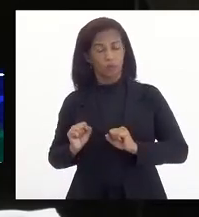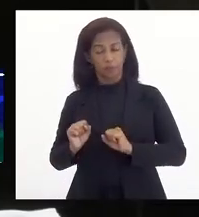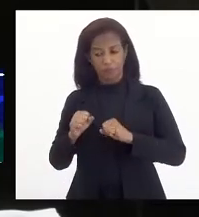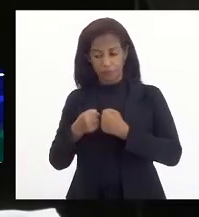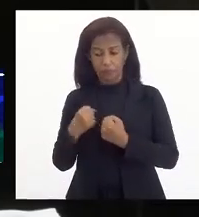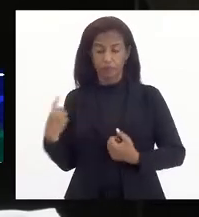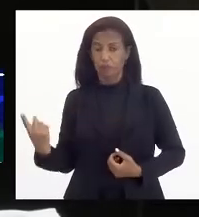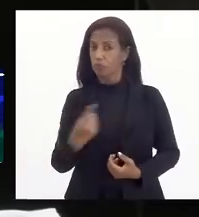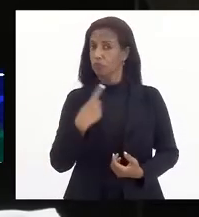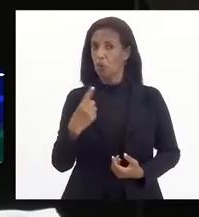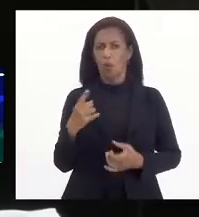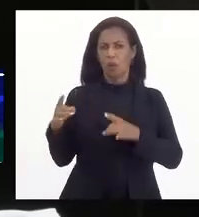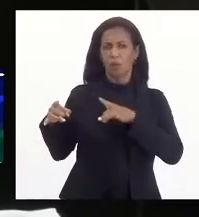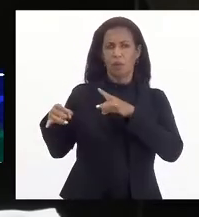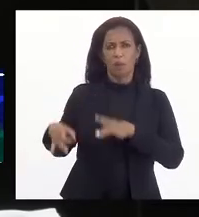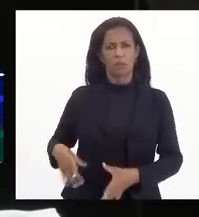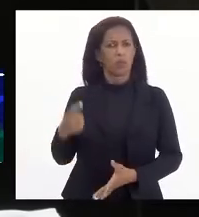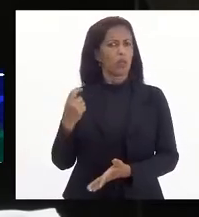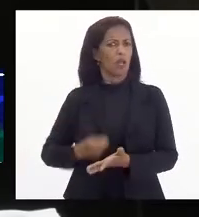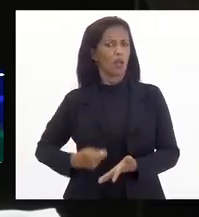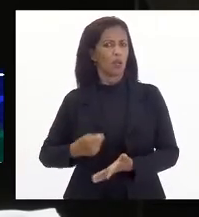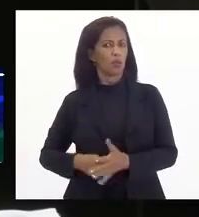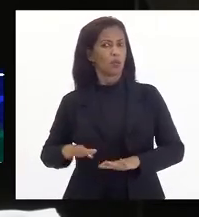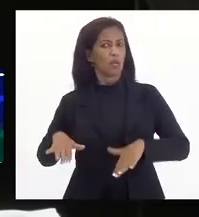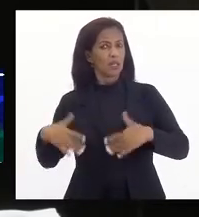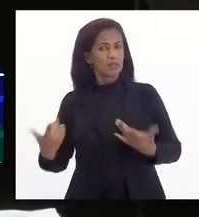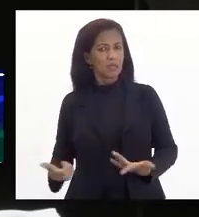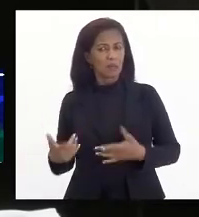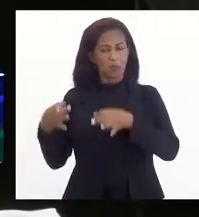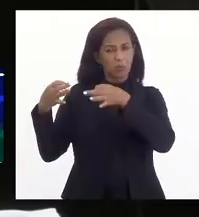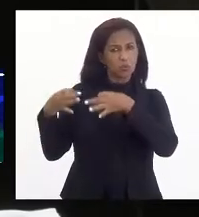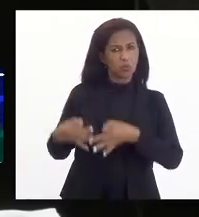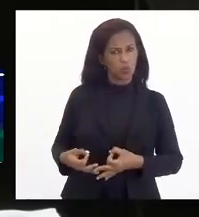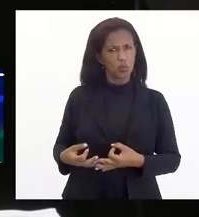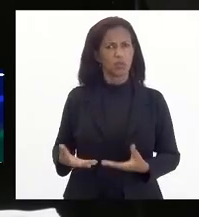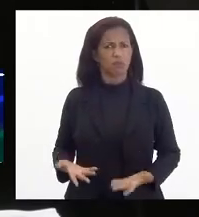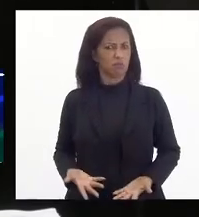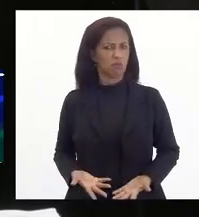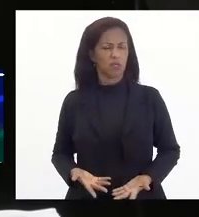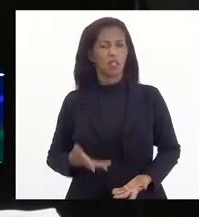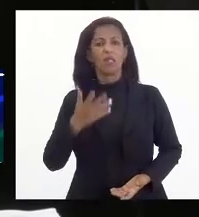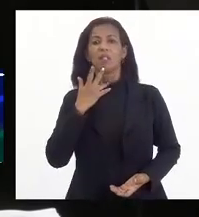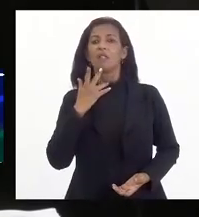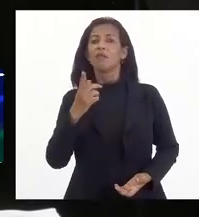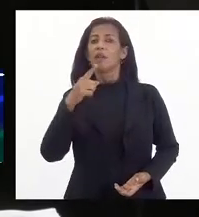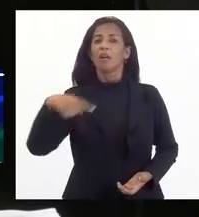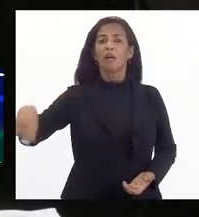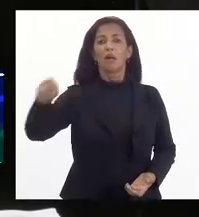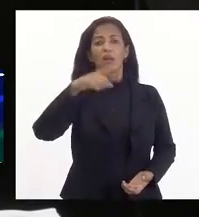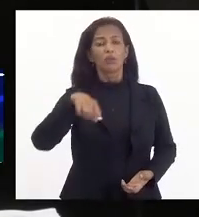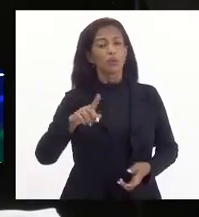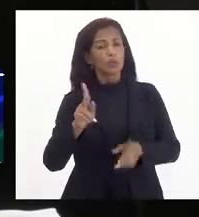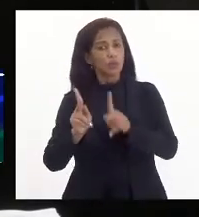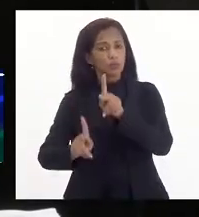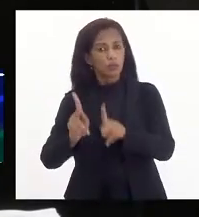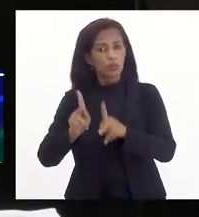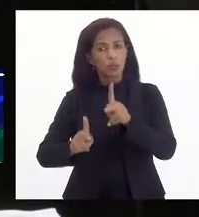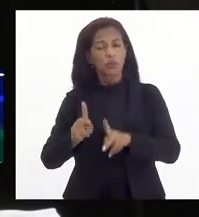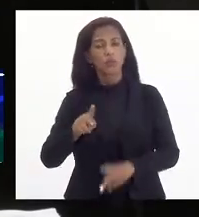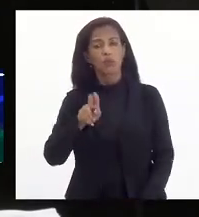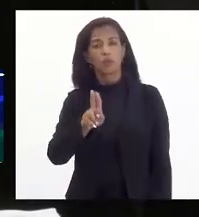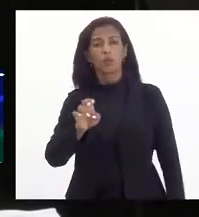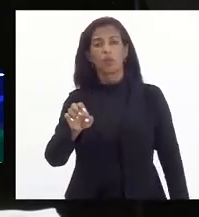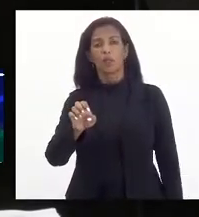que nós não vamos abandonar a luta ainda mais uma luta justa como essa e dizer a todos os professores da